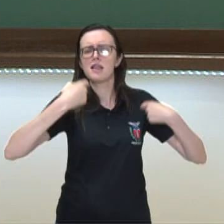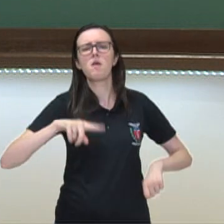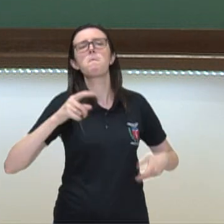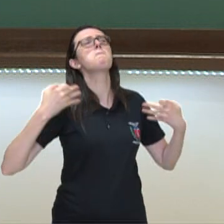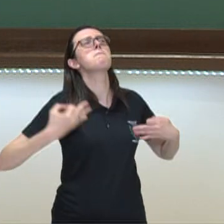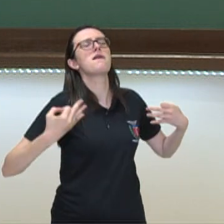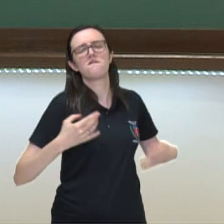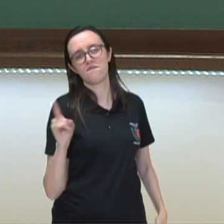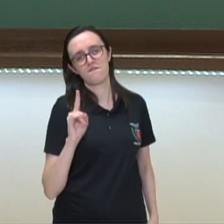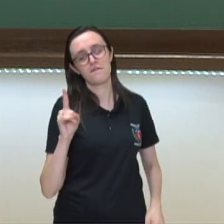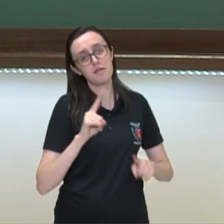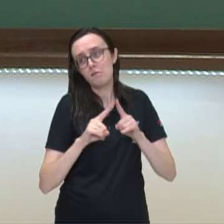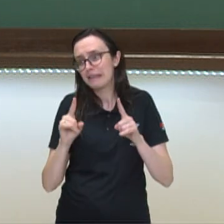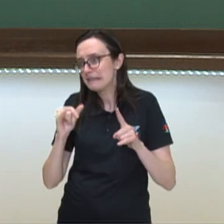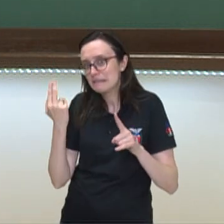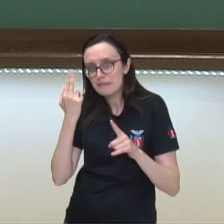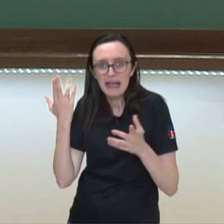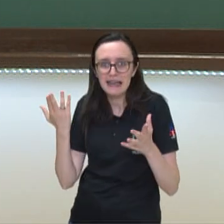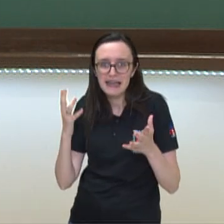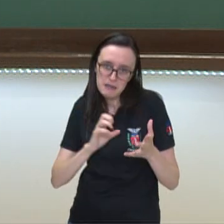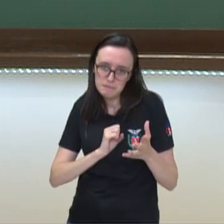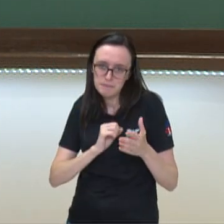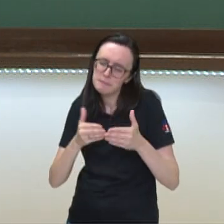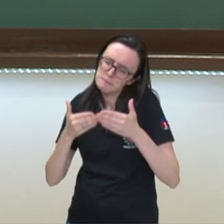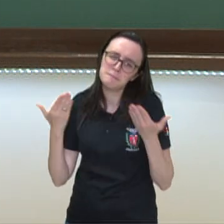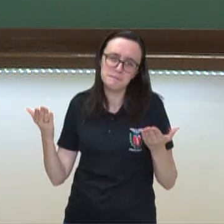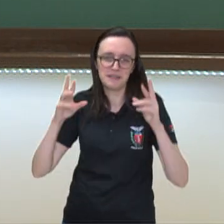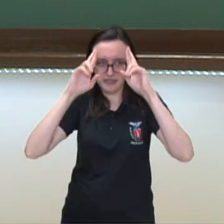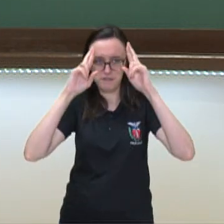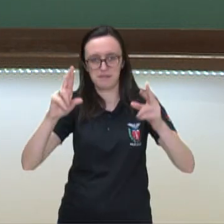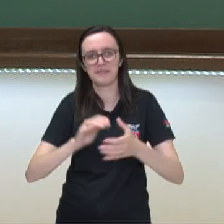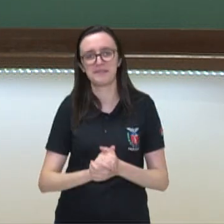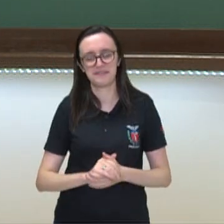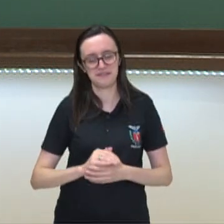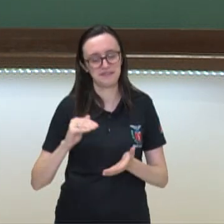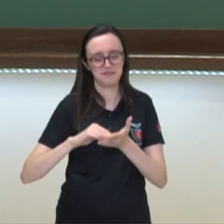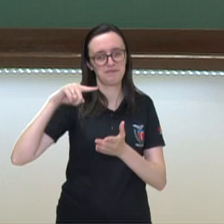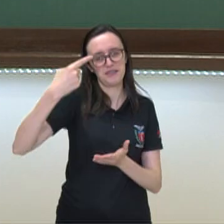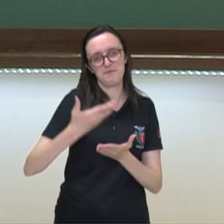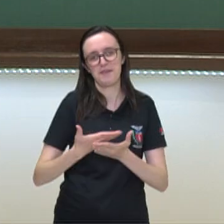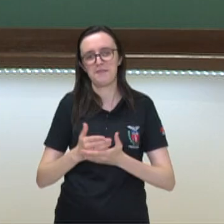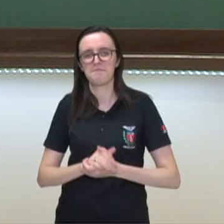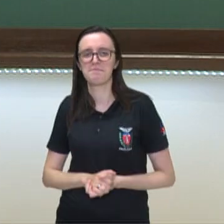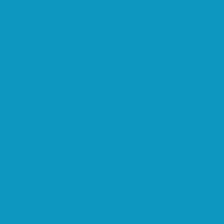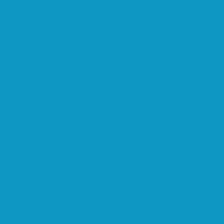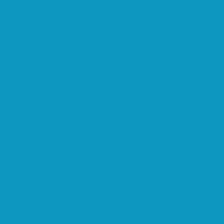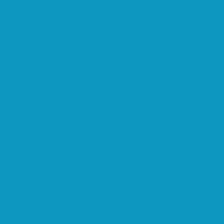perfeito, mas se não puder ser amor, seja pelo menos respeito. Até a próxima aula.